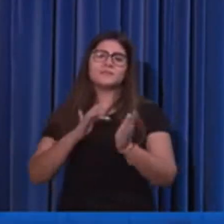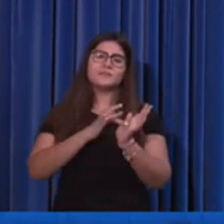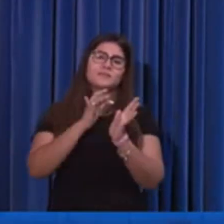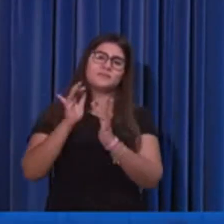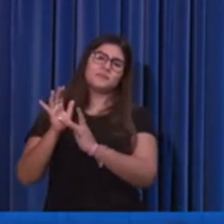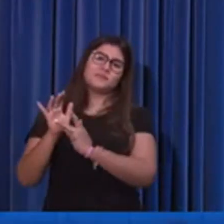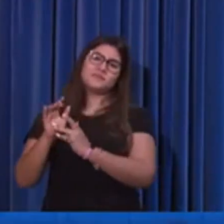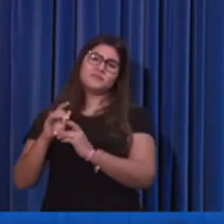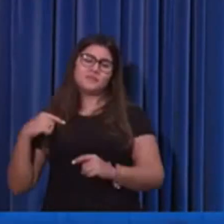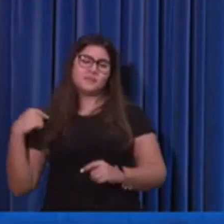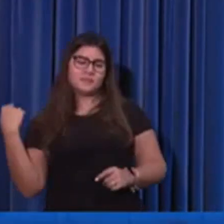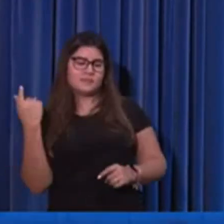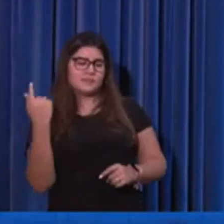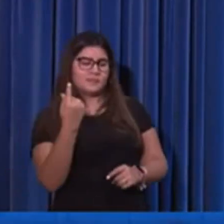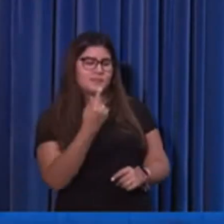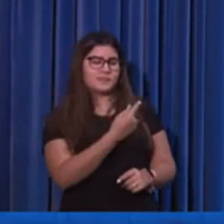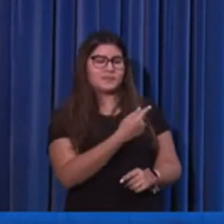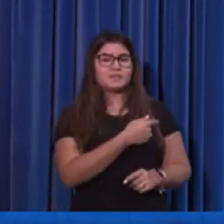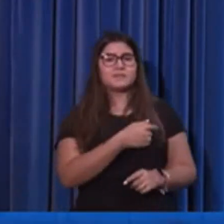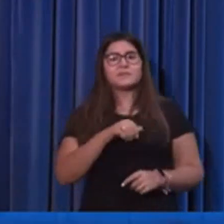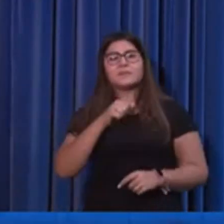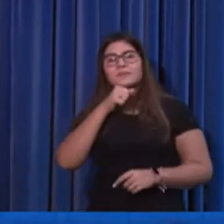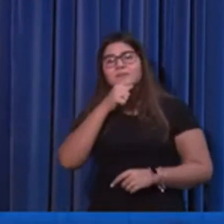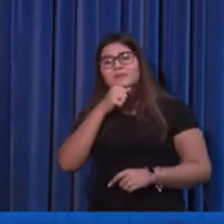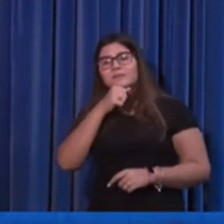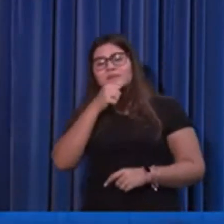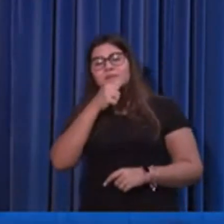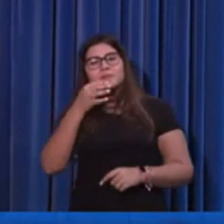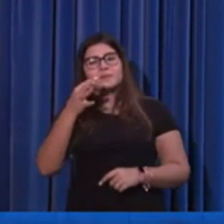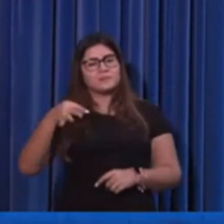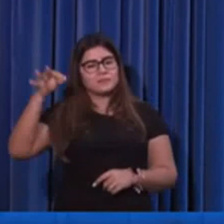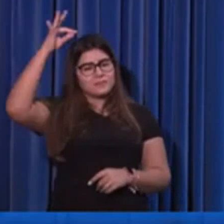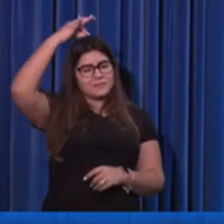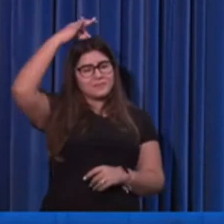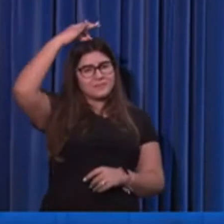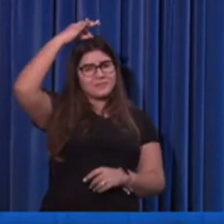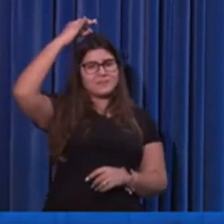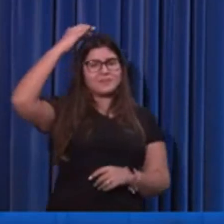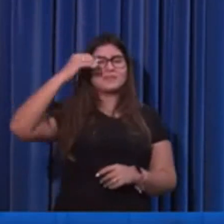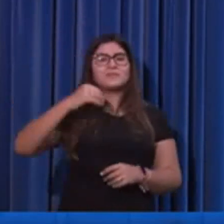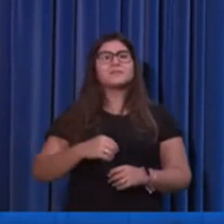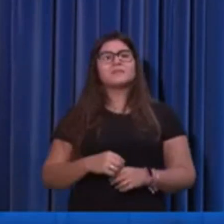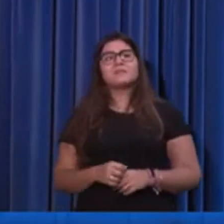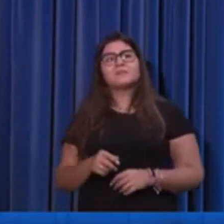em Jesus, o nosso velho homem,